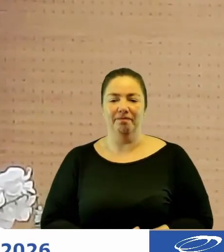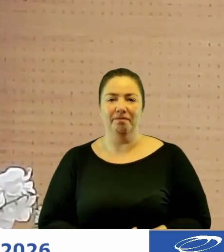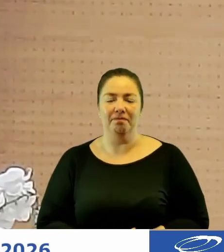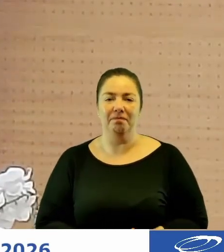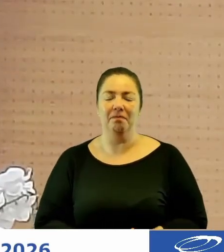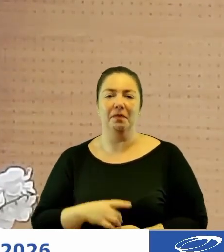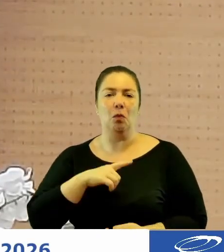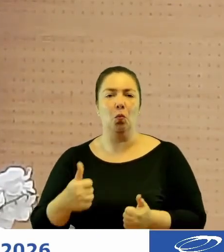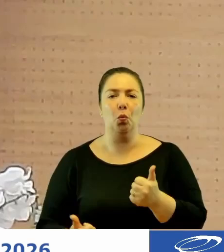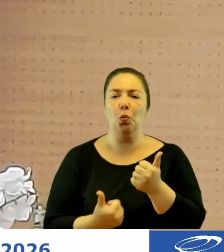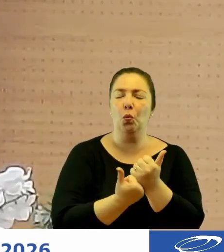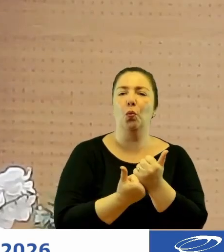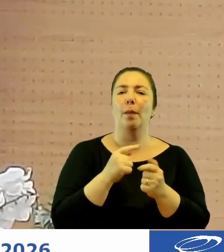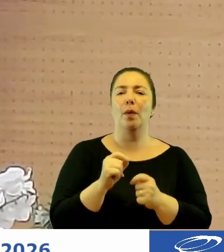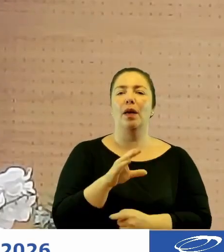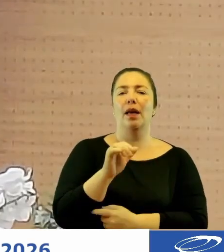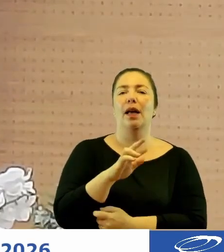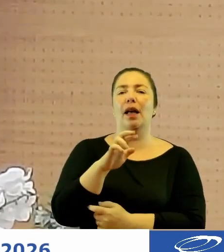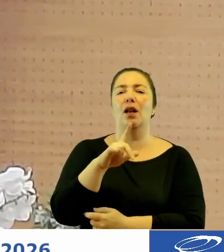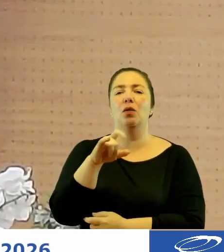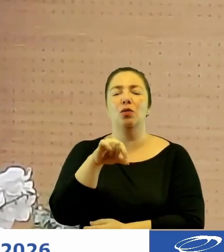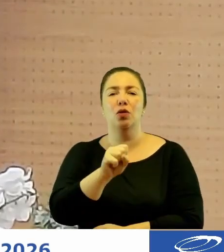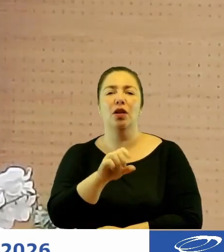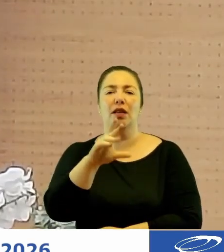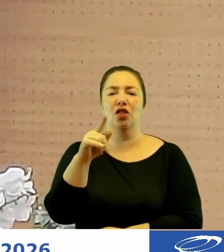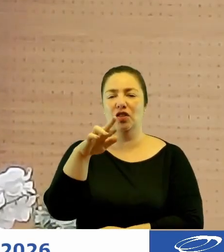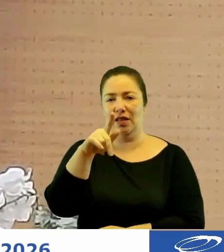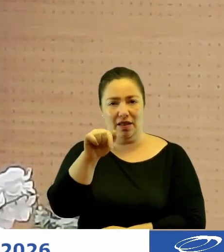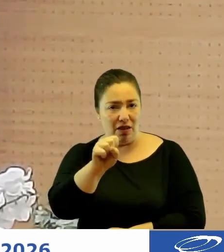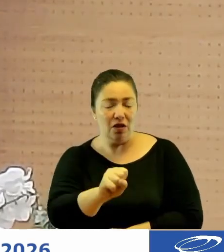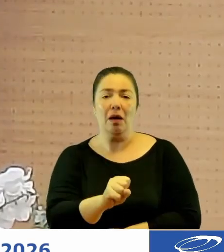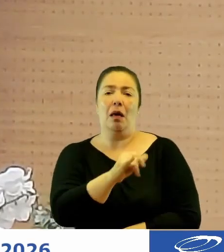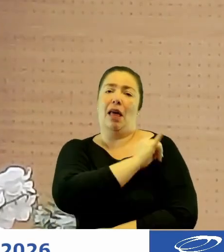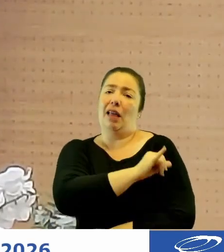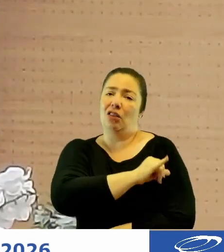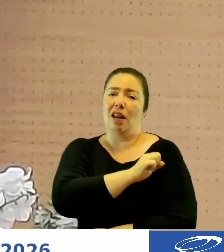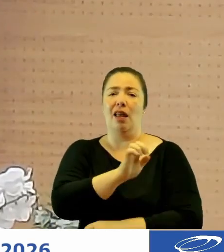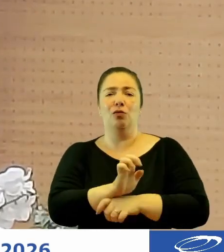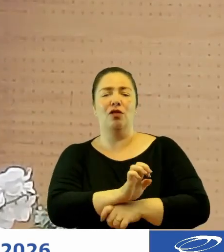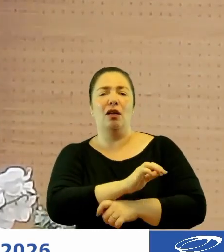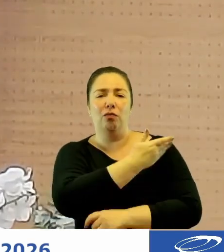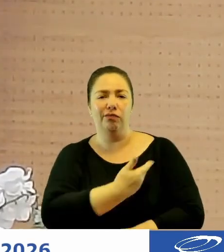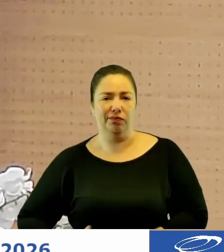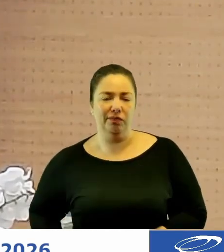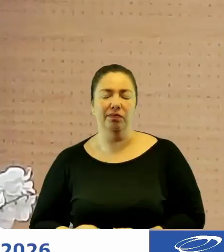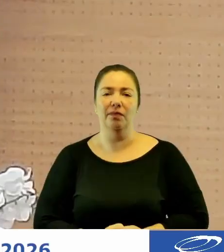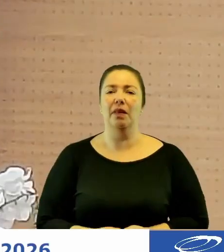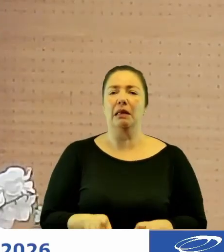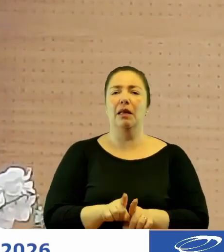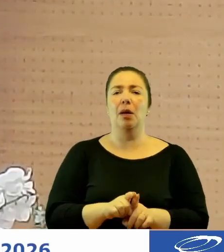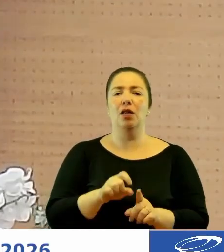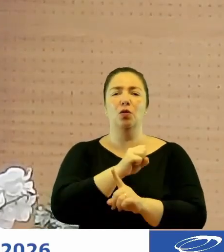da Fundação Carlos Chagas Filho de Amparo à Pesquisa do Estado do Rio de Janeiro, FAPERJ, da Sociedade Brasileira de Ortopedia